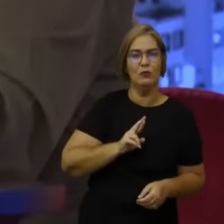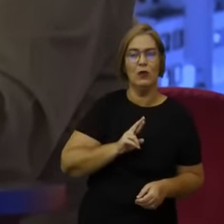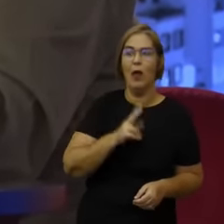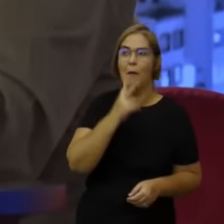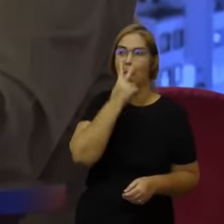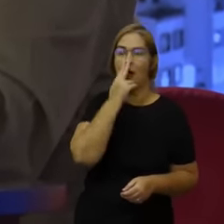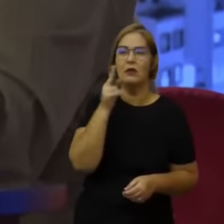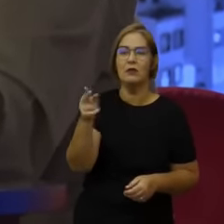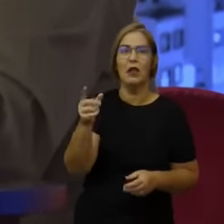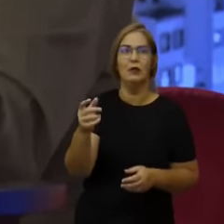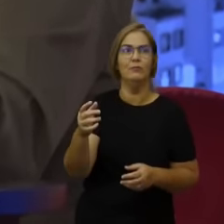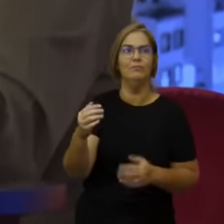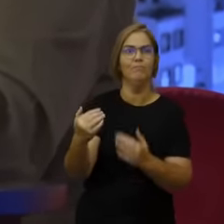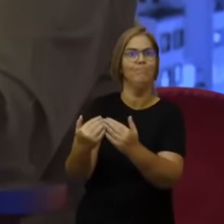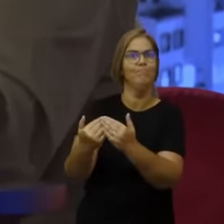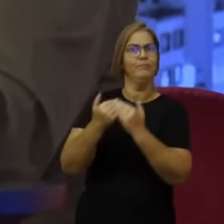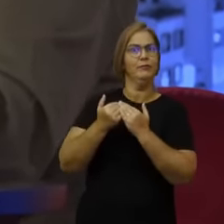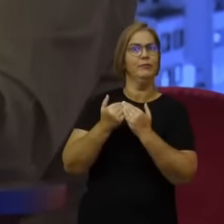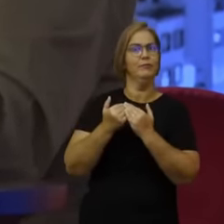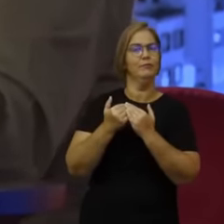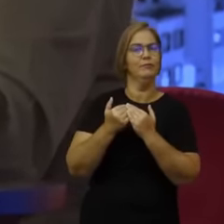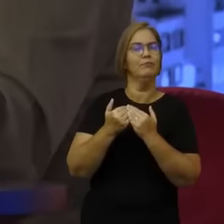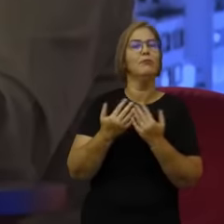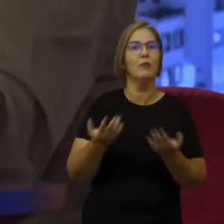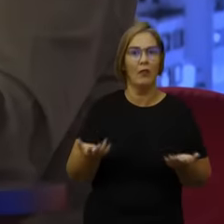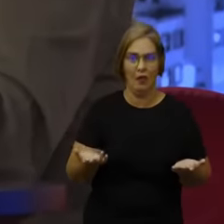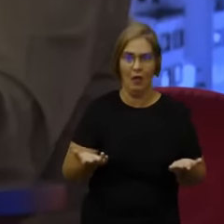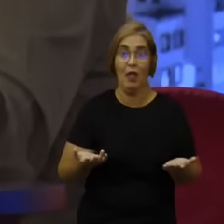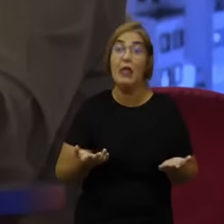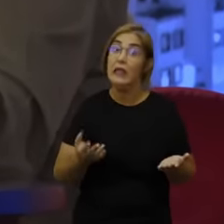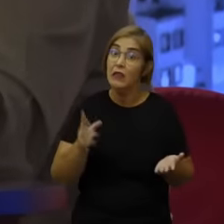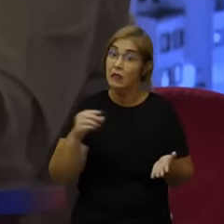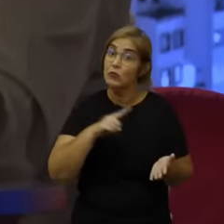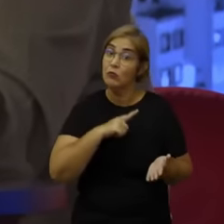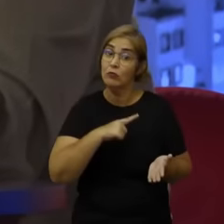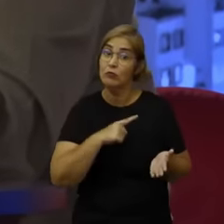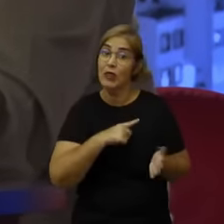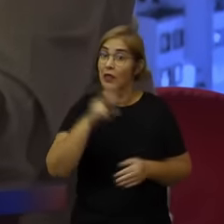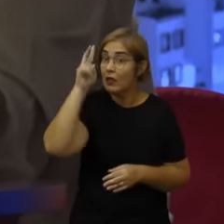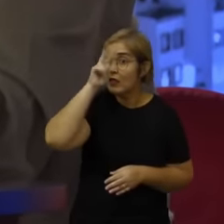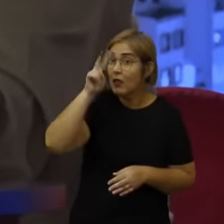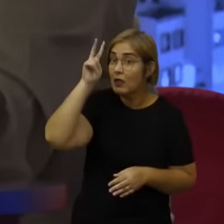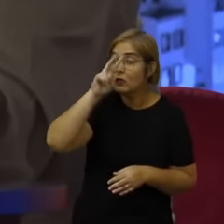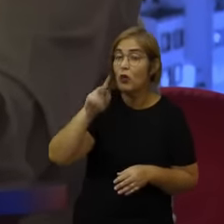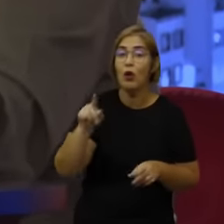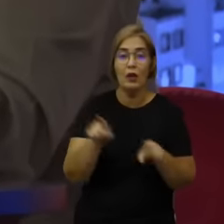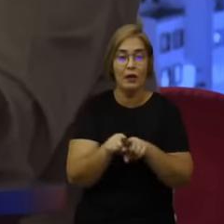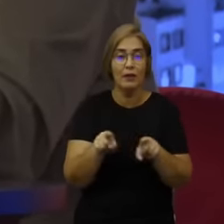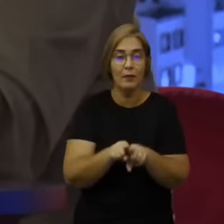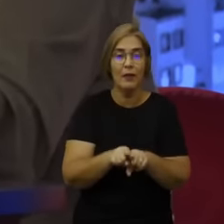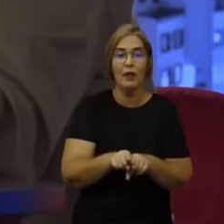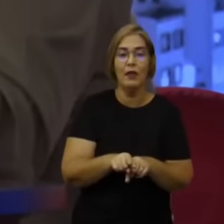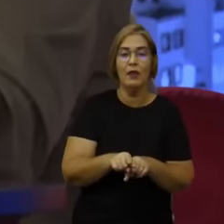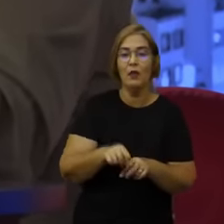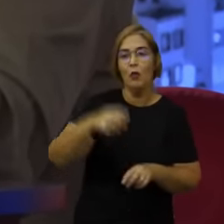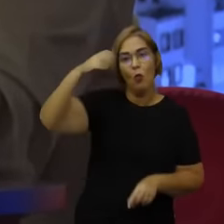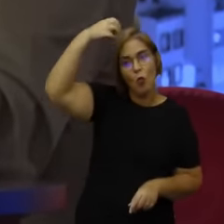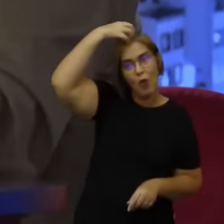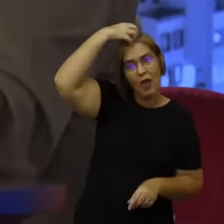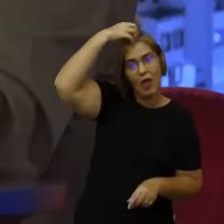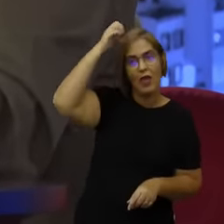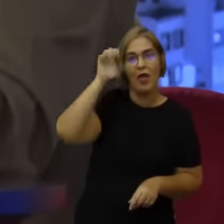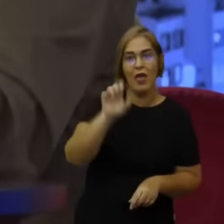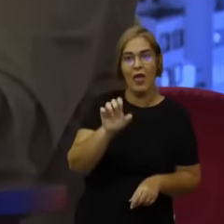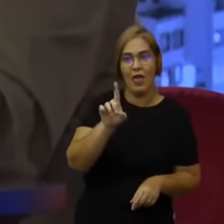Sófocles também. E isso é relacionado à história, por exemplo, do rei Édo. O rei Édo, por mais que ele